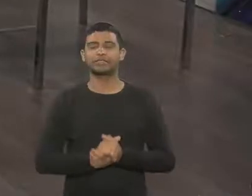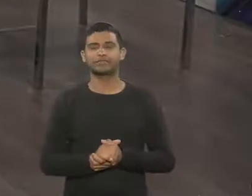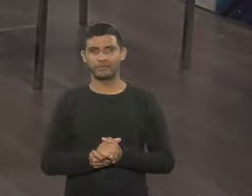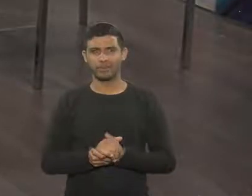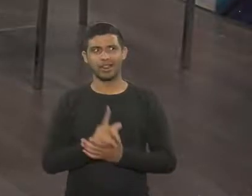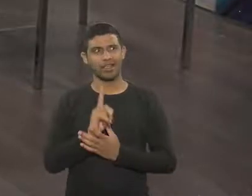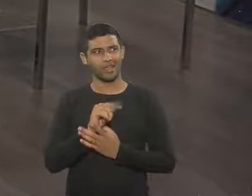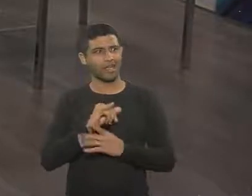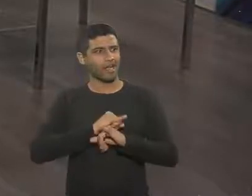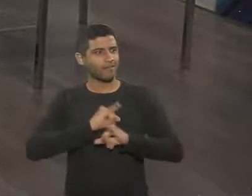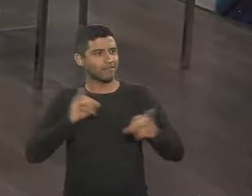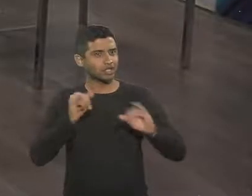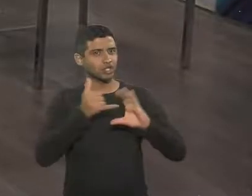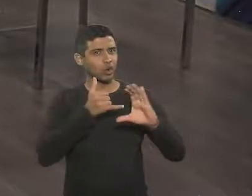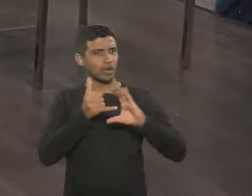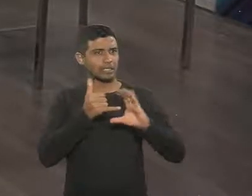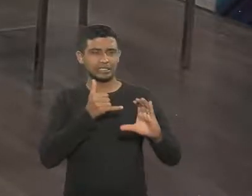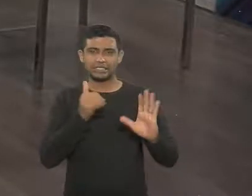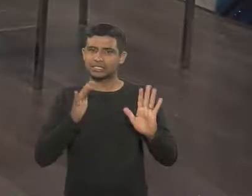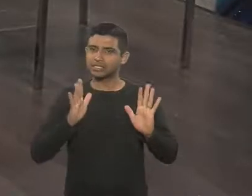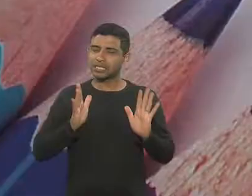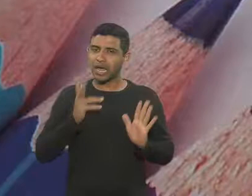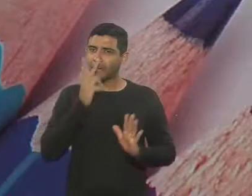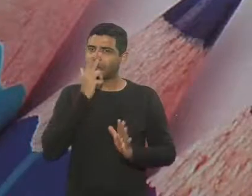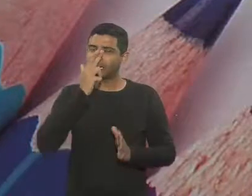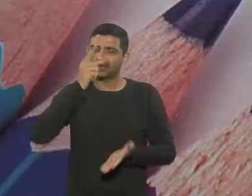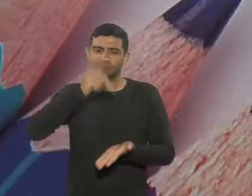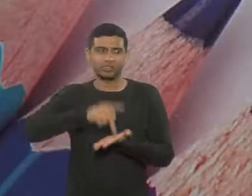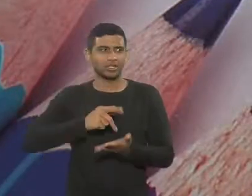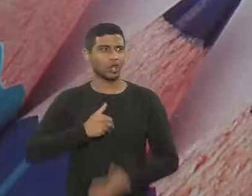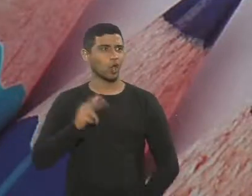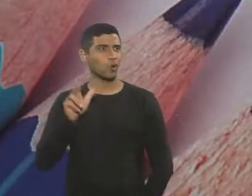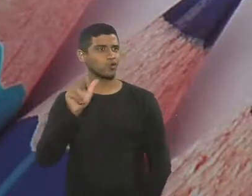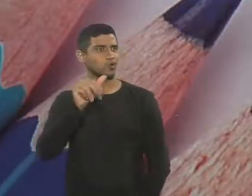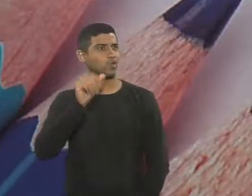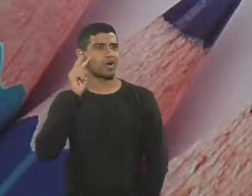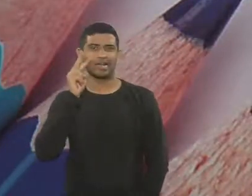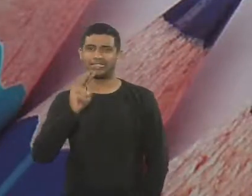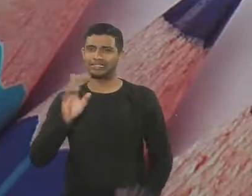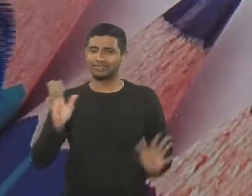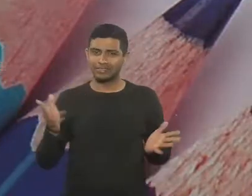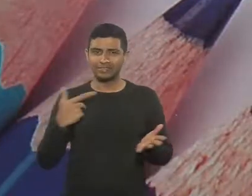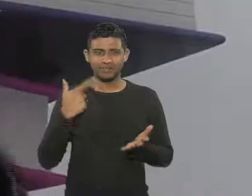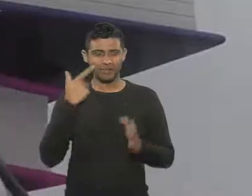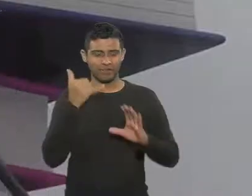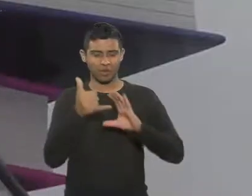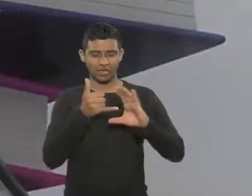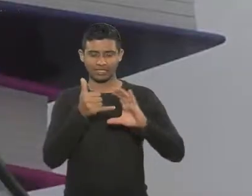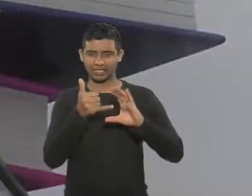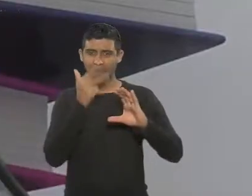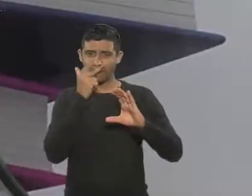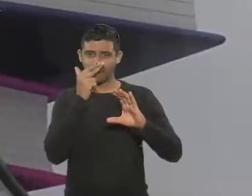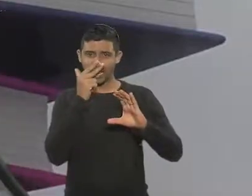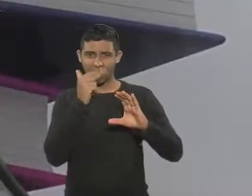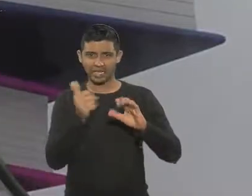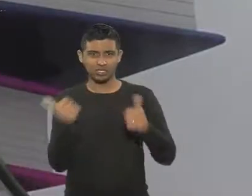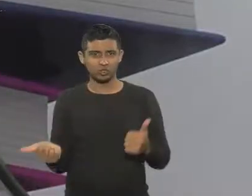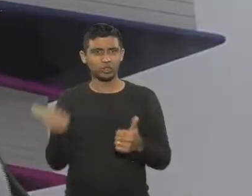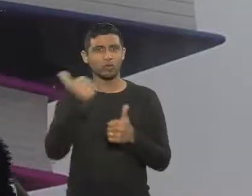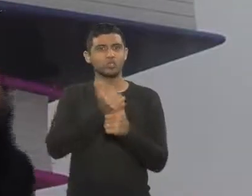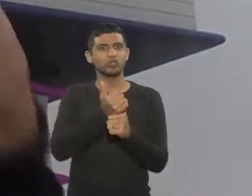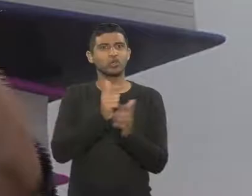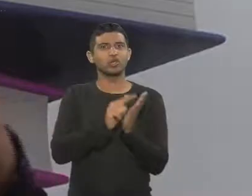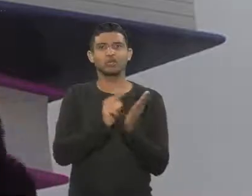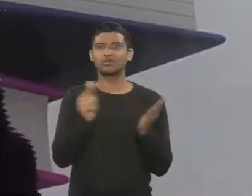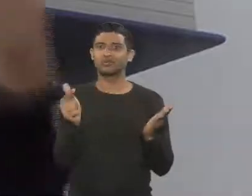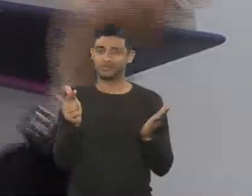no WhatsApp. Deu no WhatsApp, chega a doer, né? Eu nunca ouvi isso, Eu já ouvi. graças a Deus. Eu já ouvi. Então o WhatsApp tomou o lugar do jornal. Caramba.